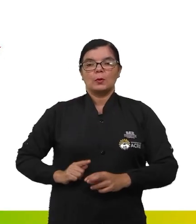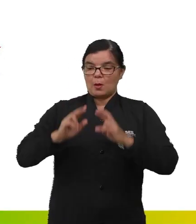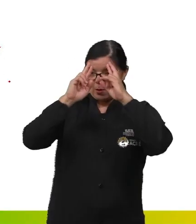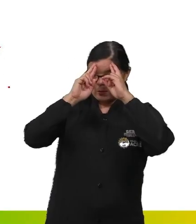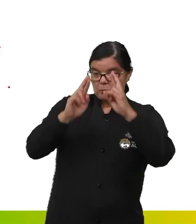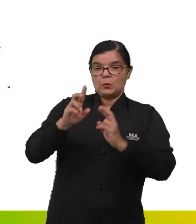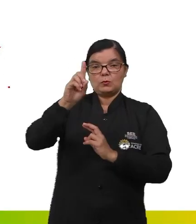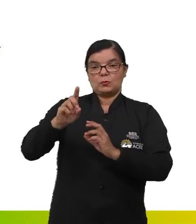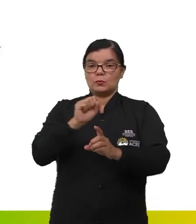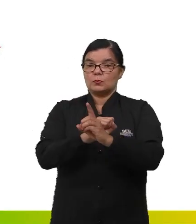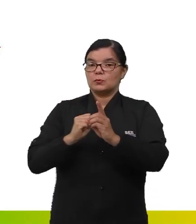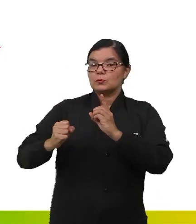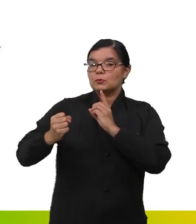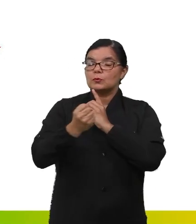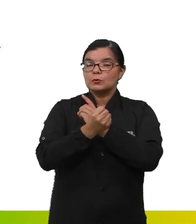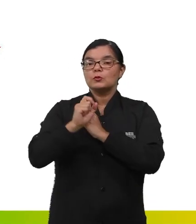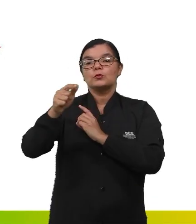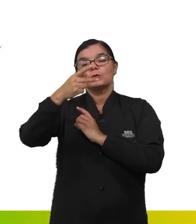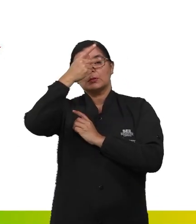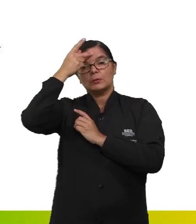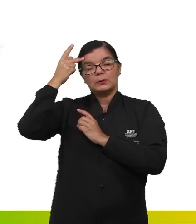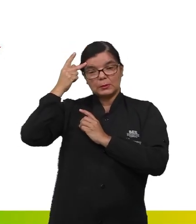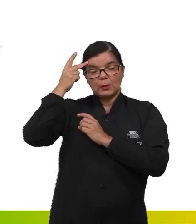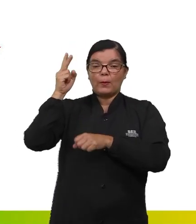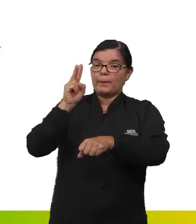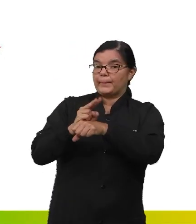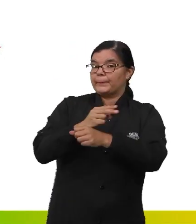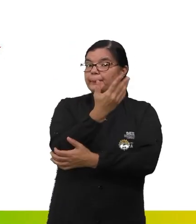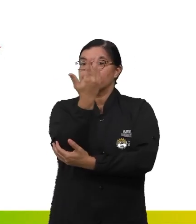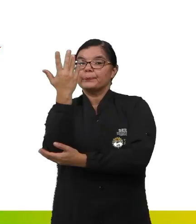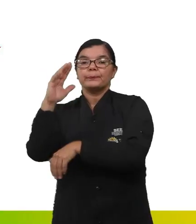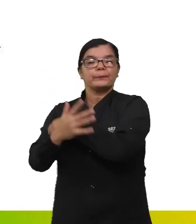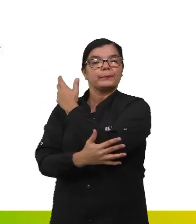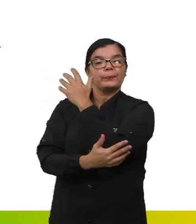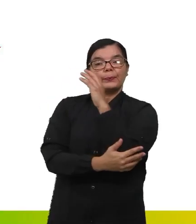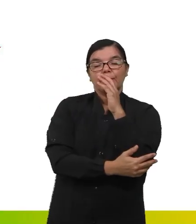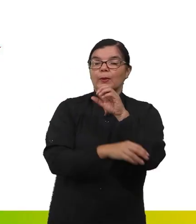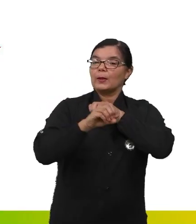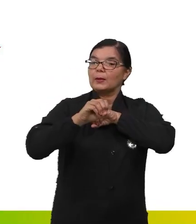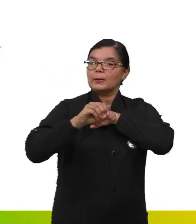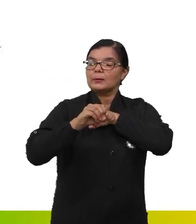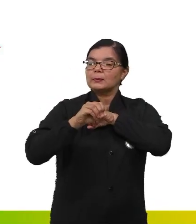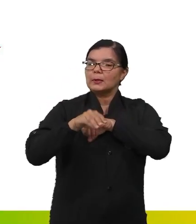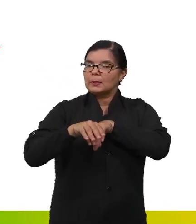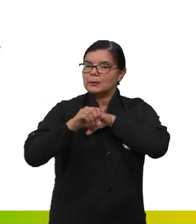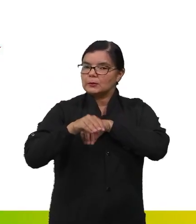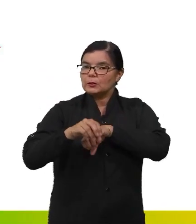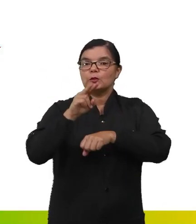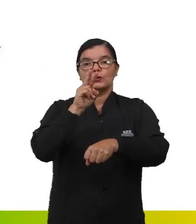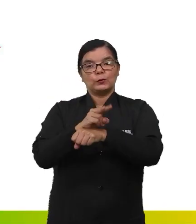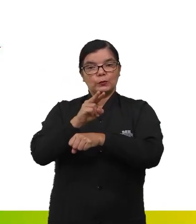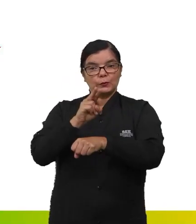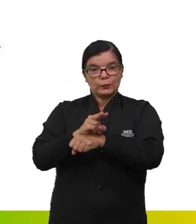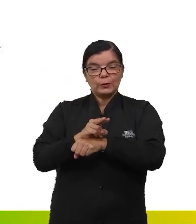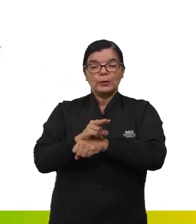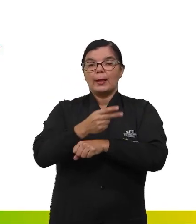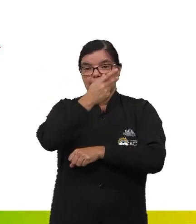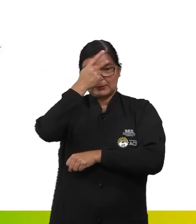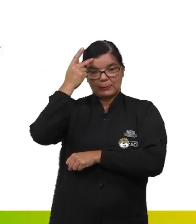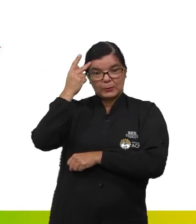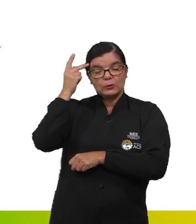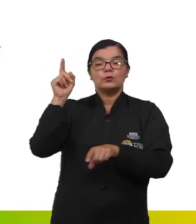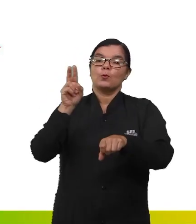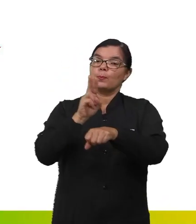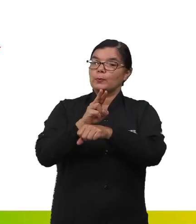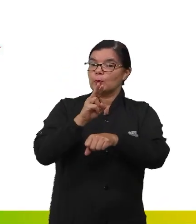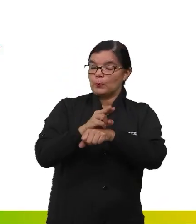os direitos sociais das outras pessoas, proteger a natureza, educar e proteger os nossos semelhantes,